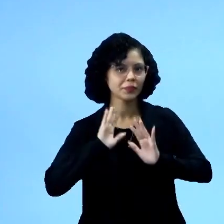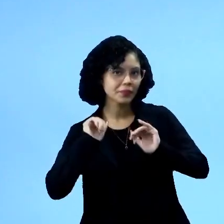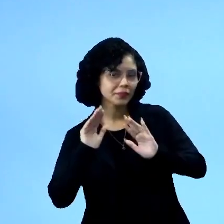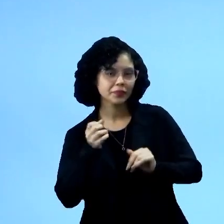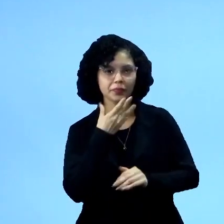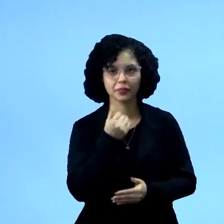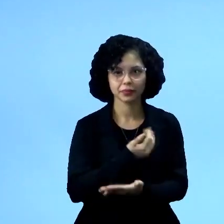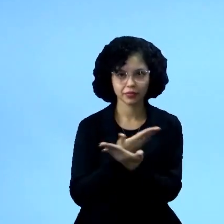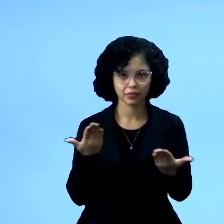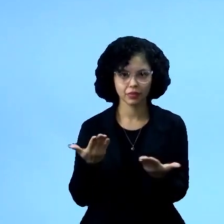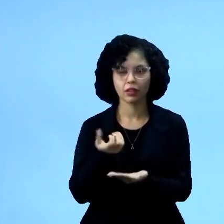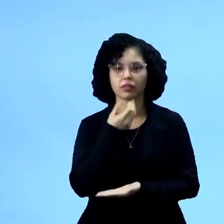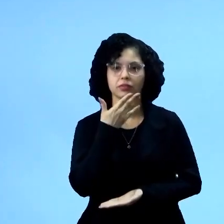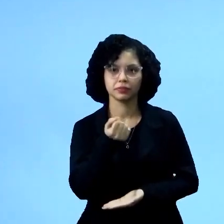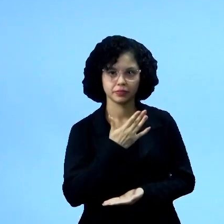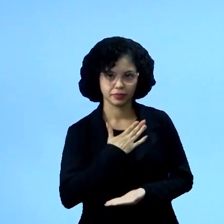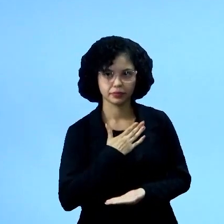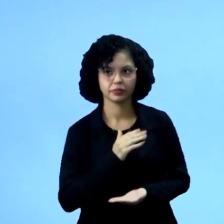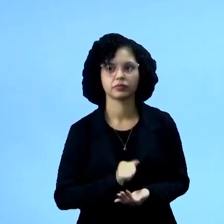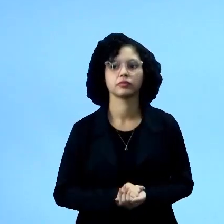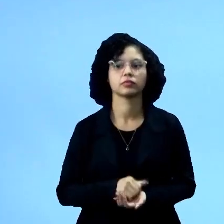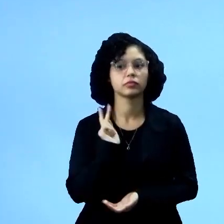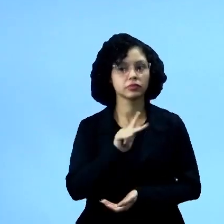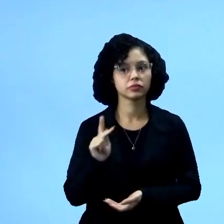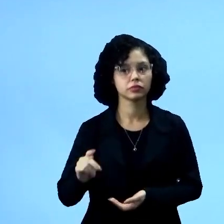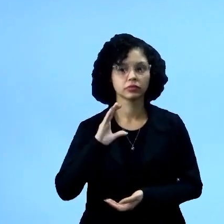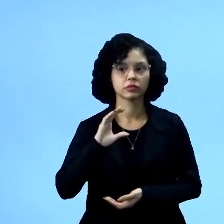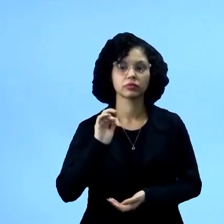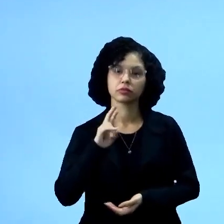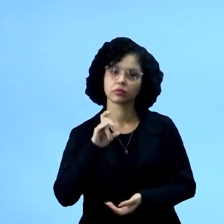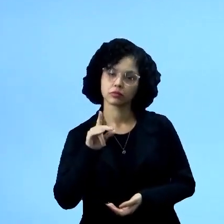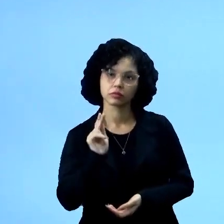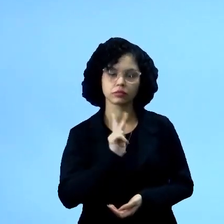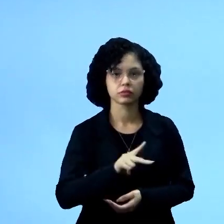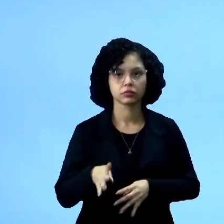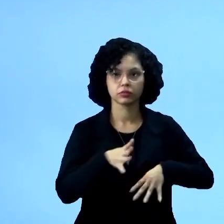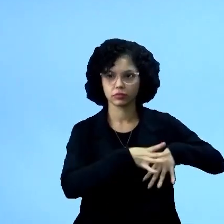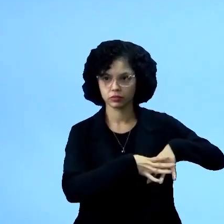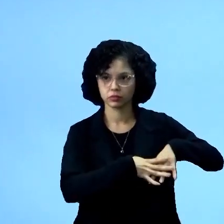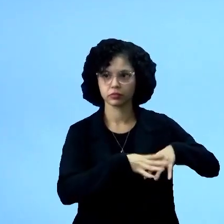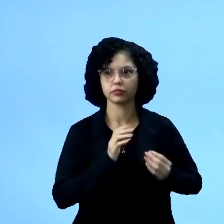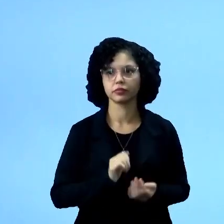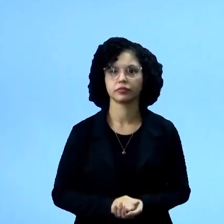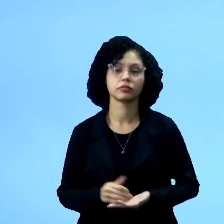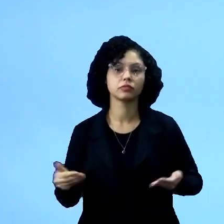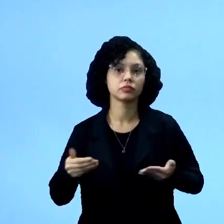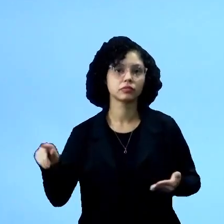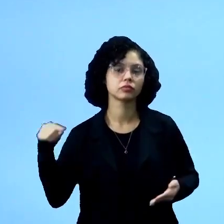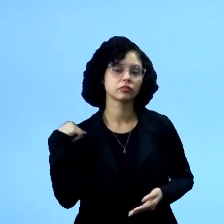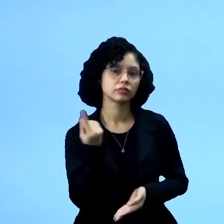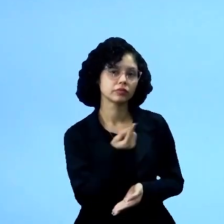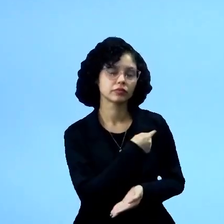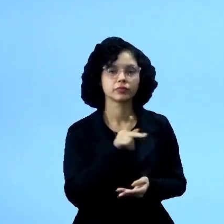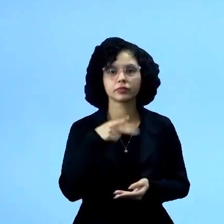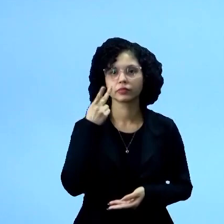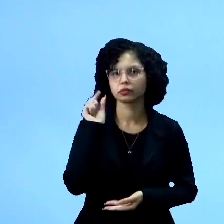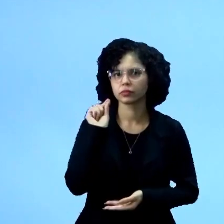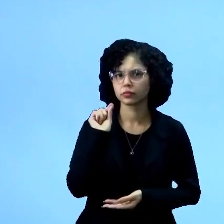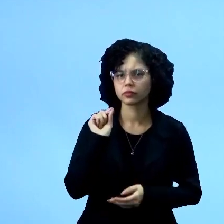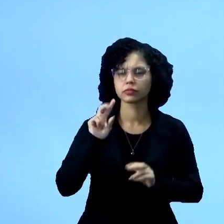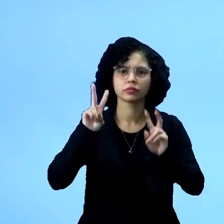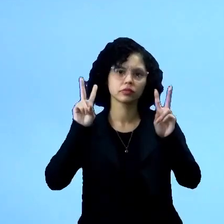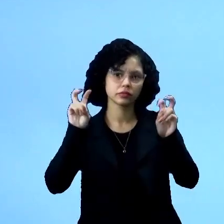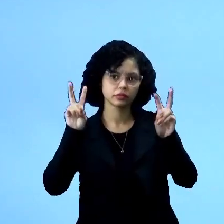Olá, tudo bem com vocês? Tudo bem comigo? Eu sou o professor Carlos, professor de matemática. E hoje a gente vai falar um